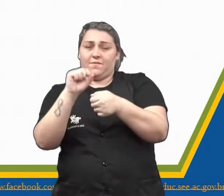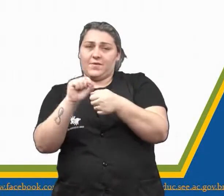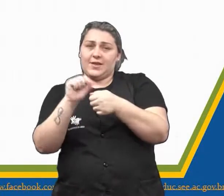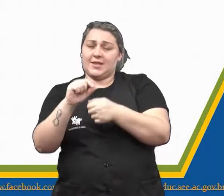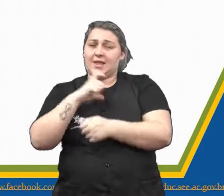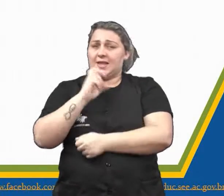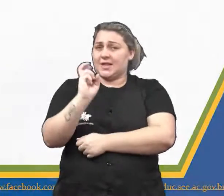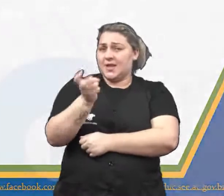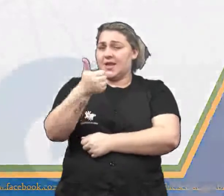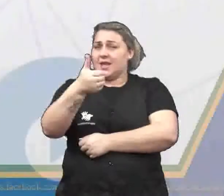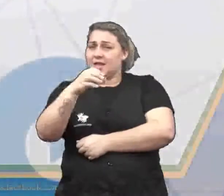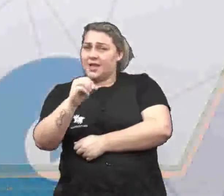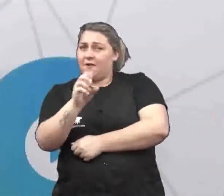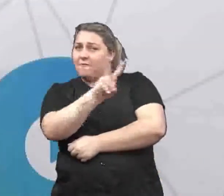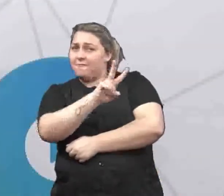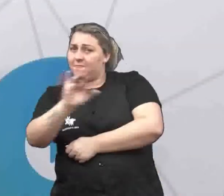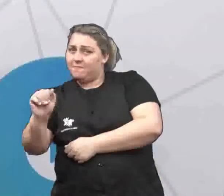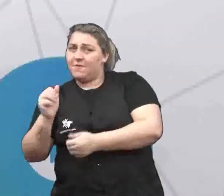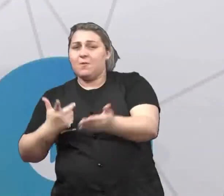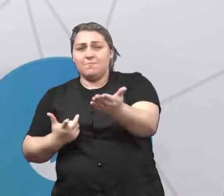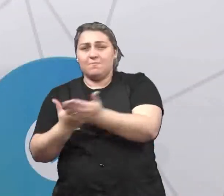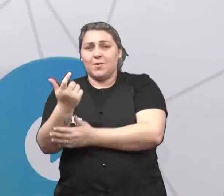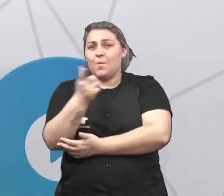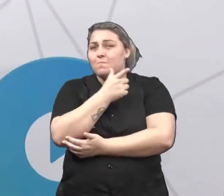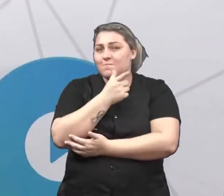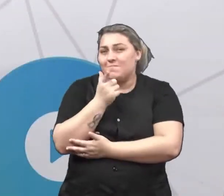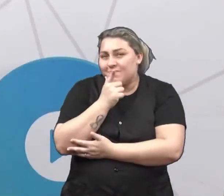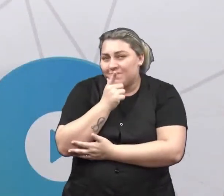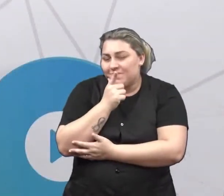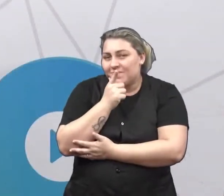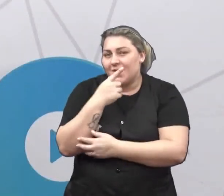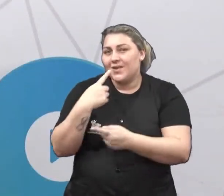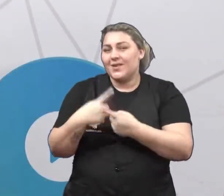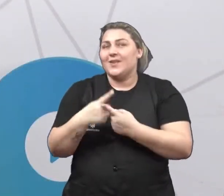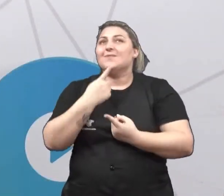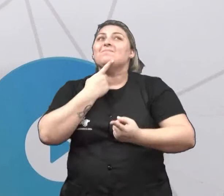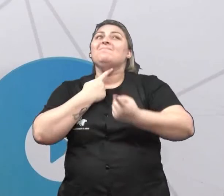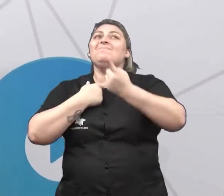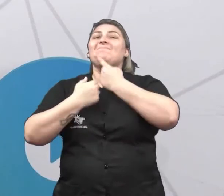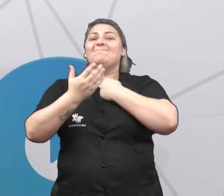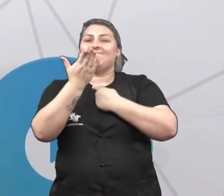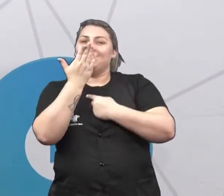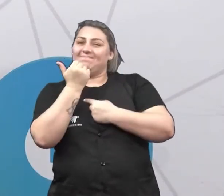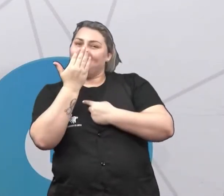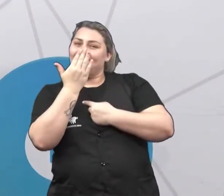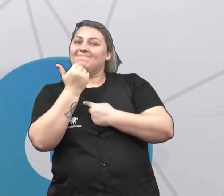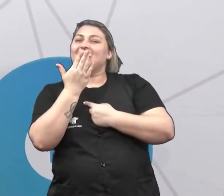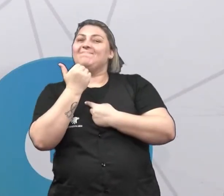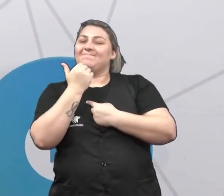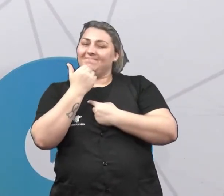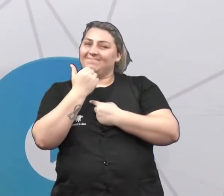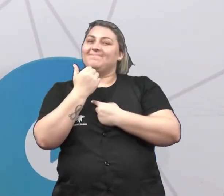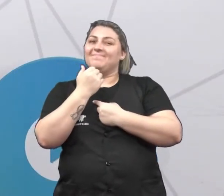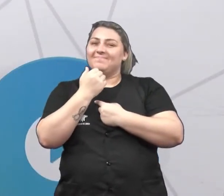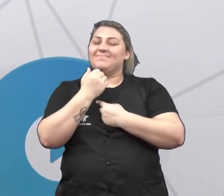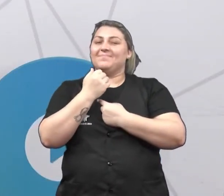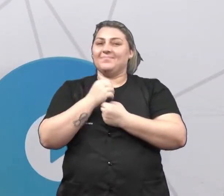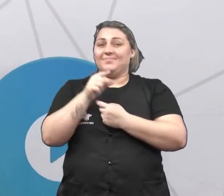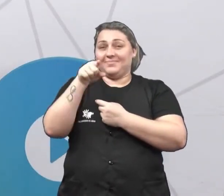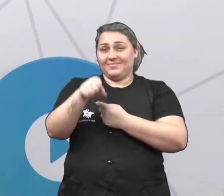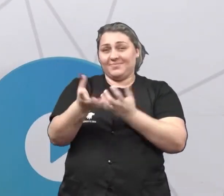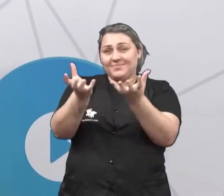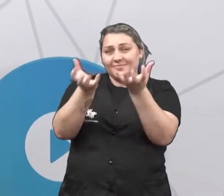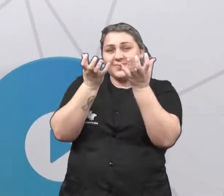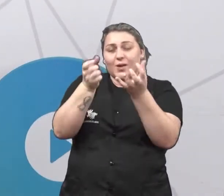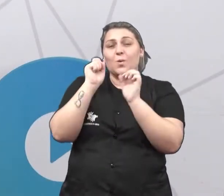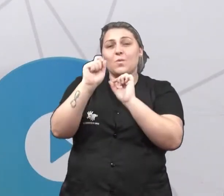R$5, R$10 no bolso, vai tudinho para comprar o lanche. Porque você ficou com vontade. Isso despertou um desejo, uma vontade em você de